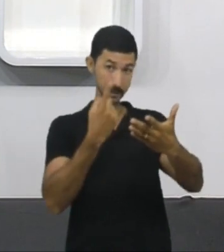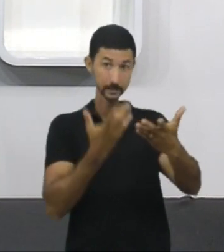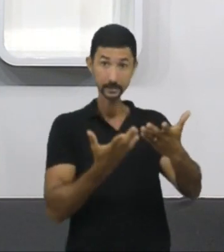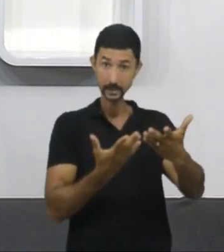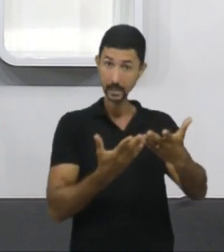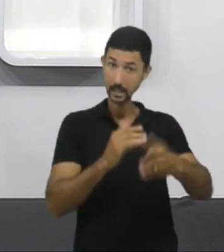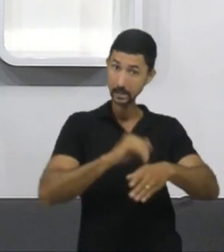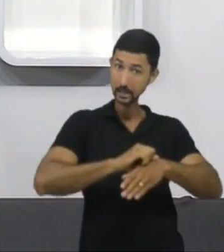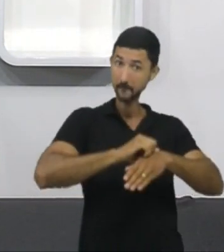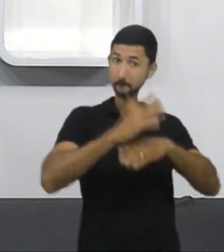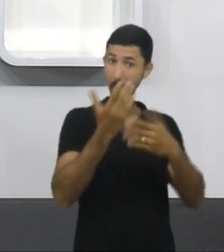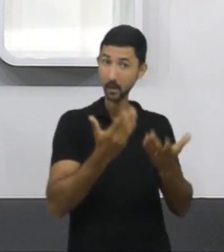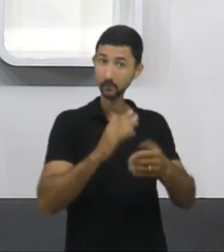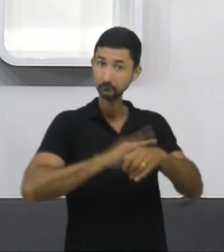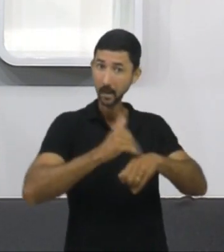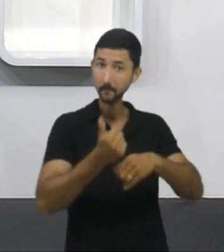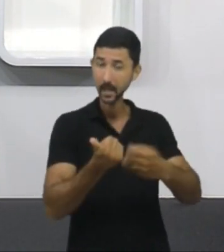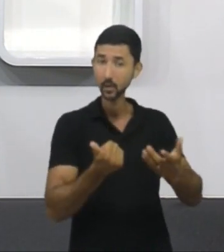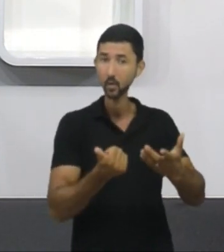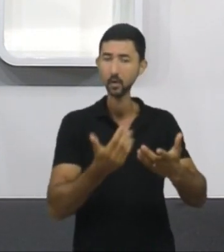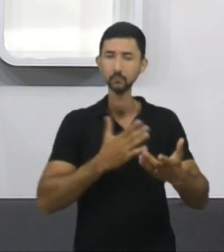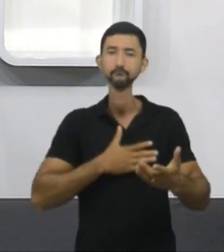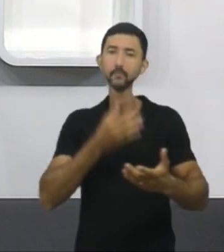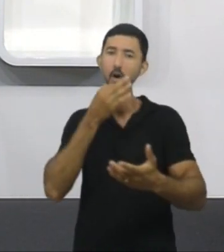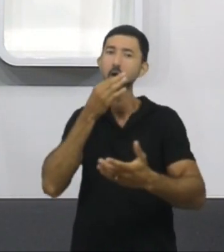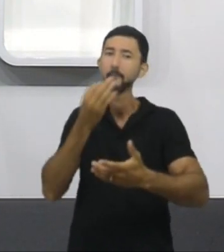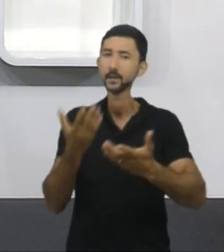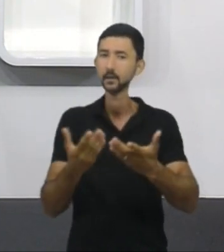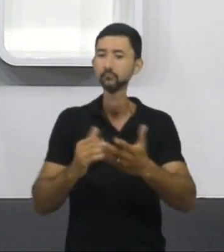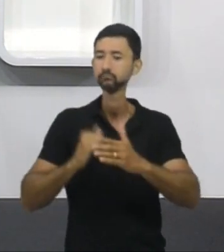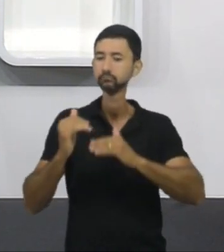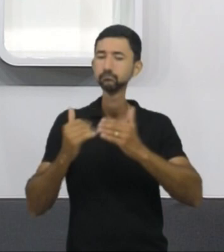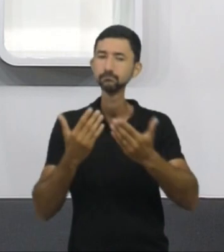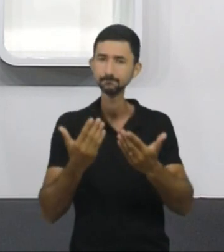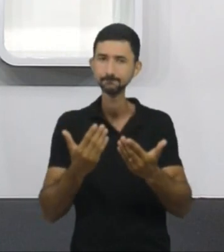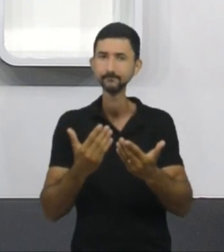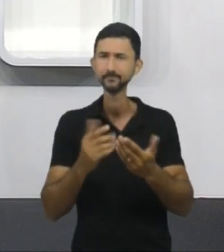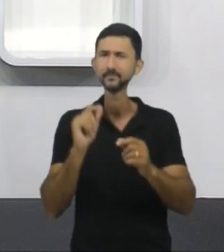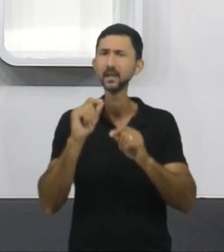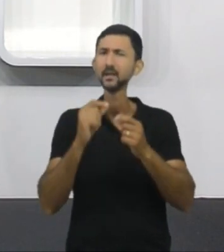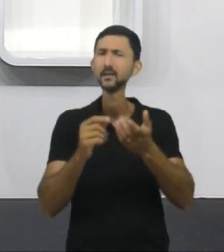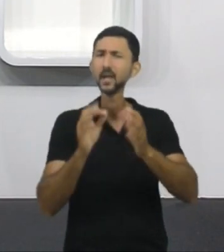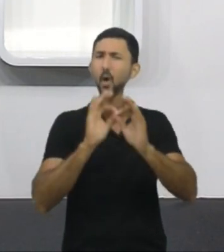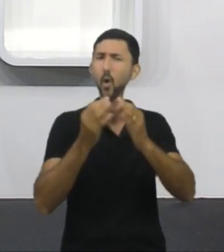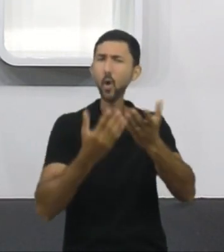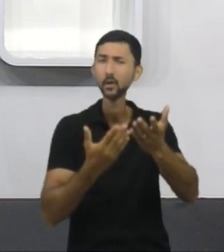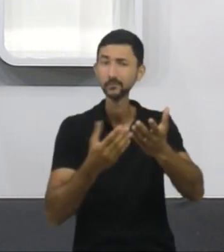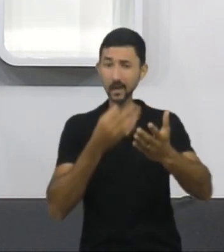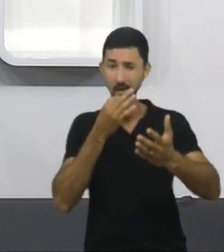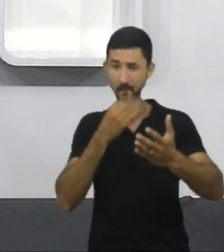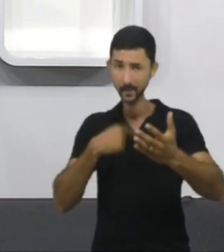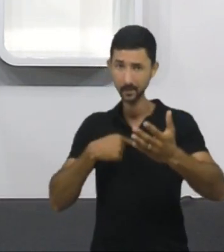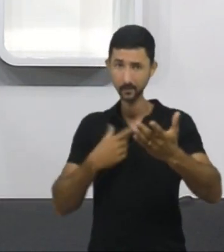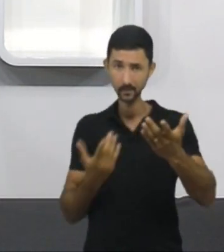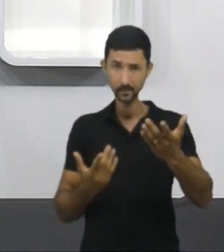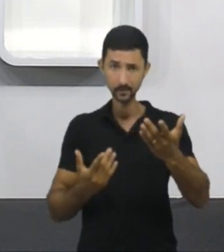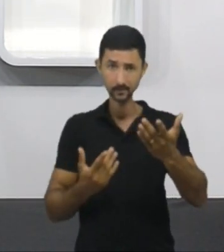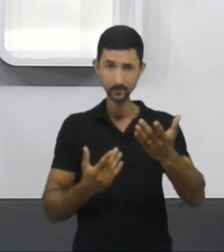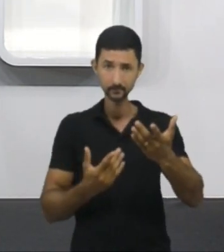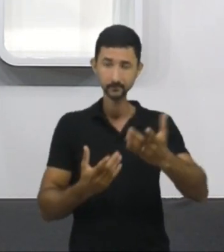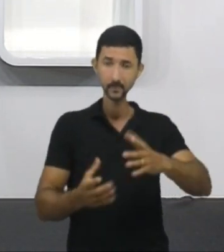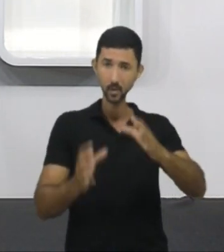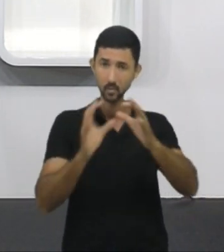dizer que é o melhor livro que eu já li, aí sim eu tenho uma argumentação sendo desenvolvida. E quem é que vai estruturar a sua argumentação?